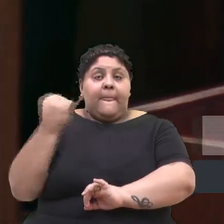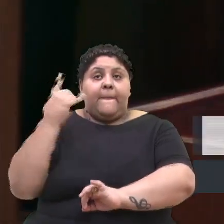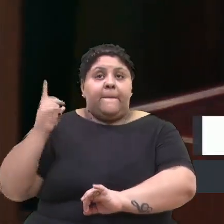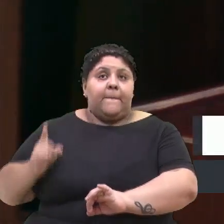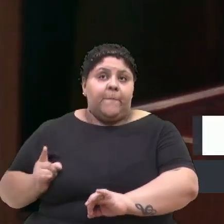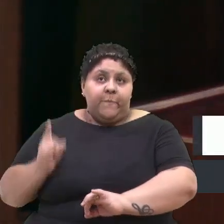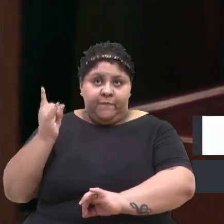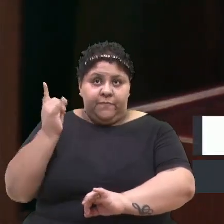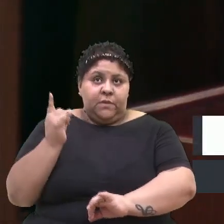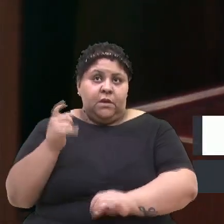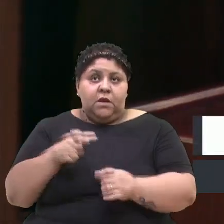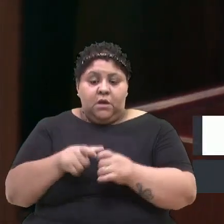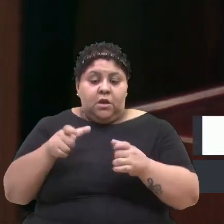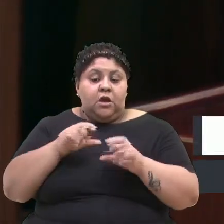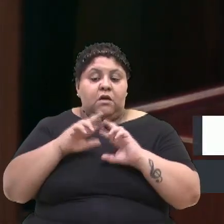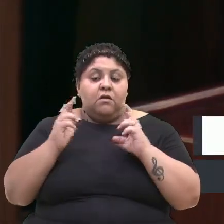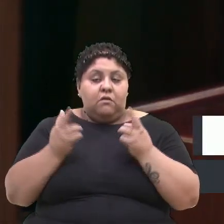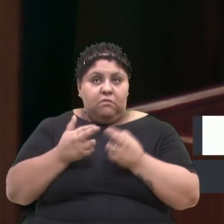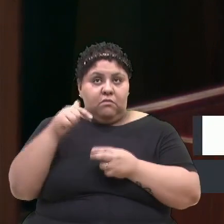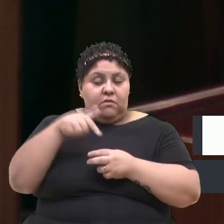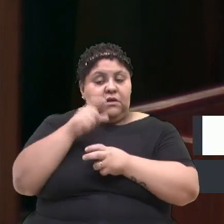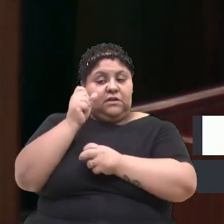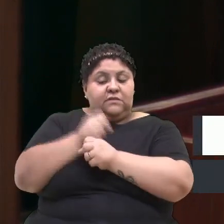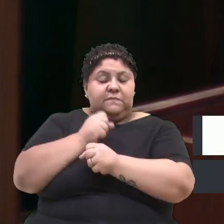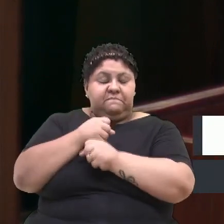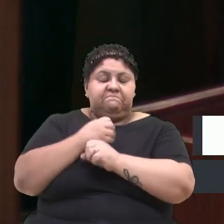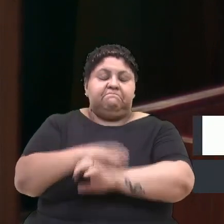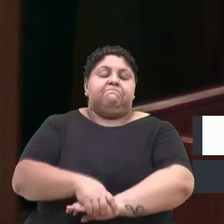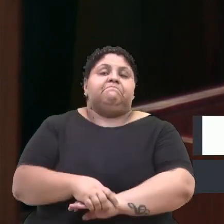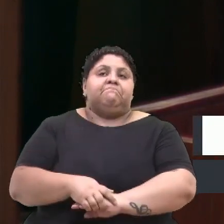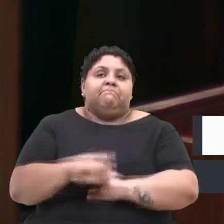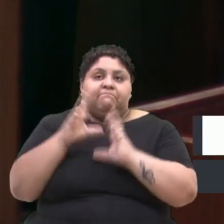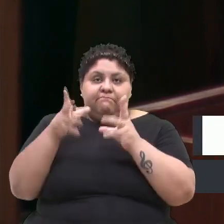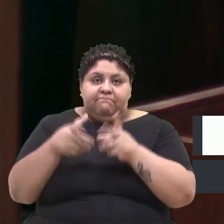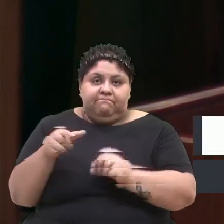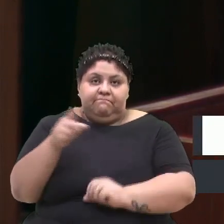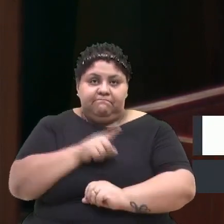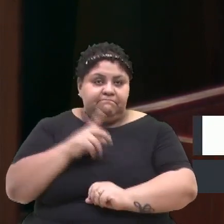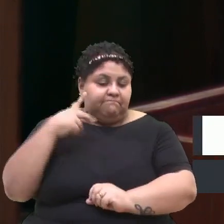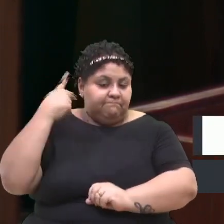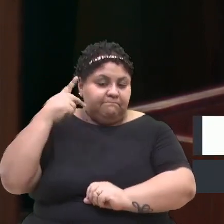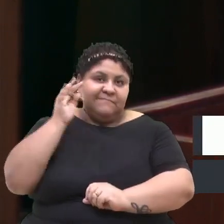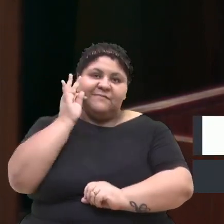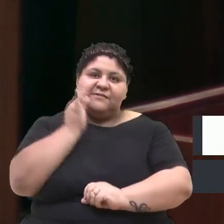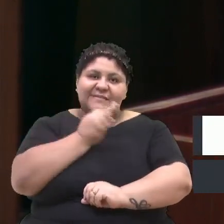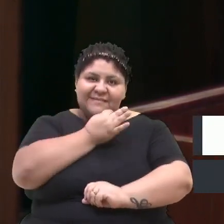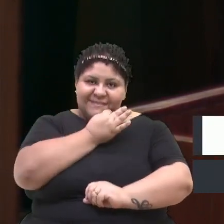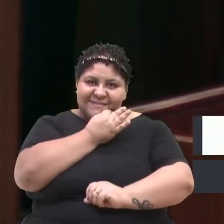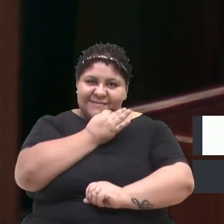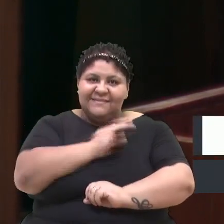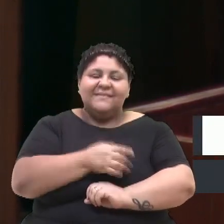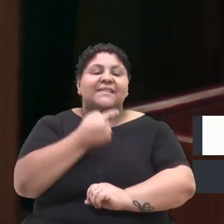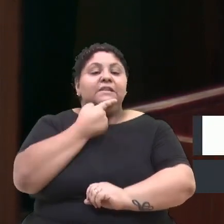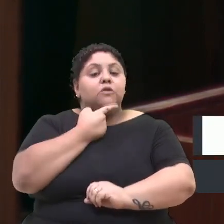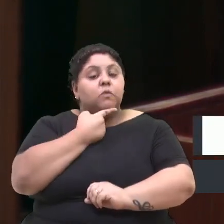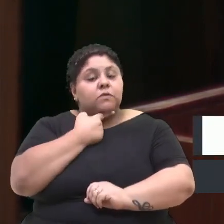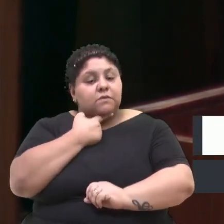último grande expediente desse ano. Todos nós, né, vereadora Tati, gostamos